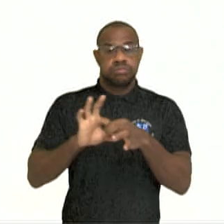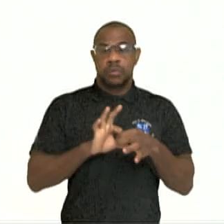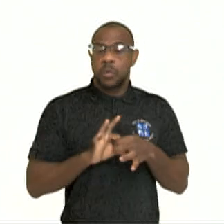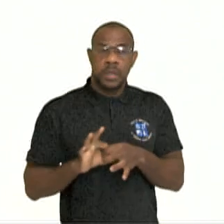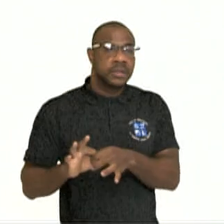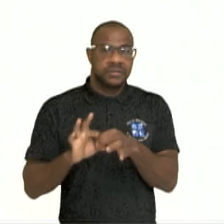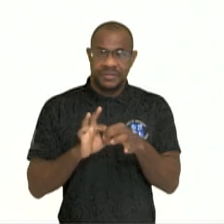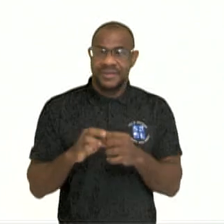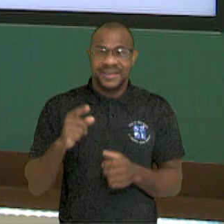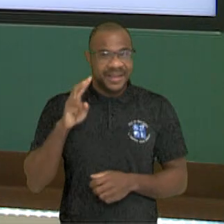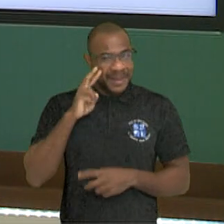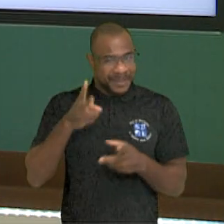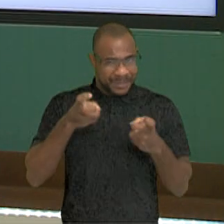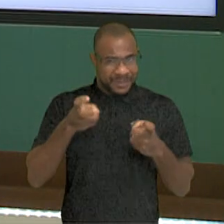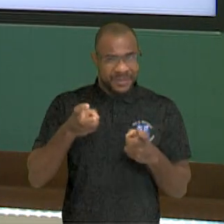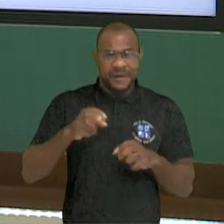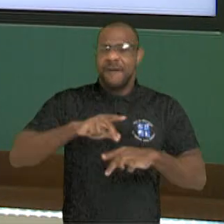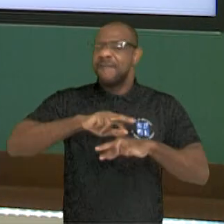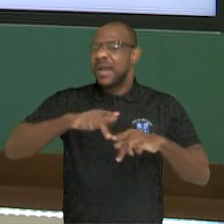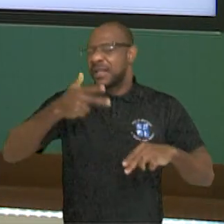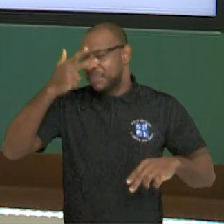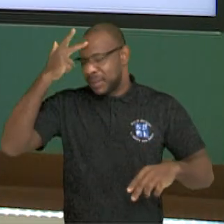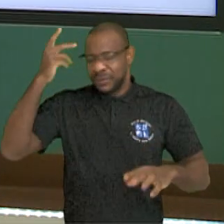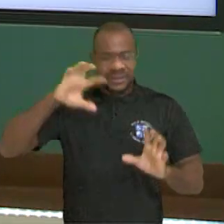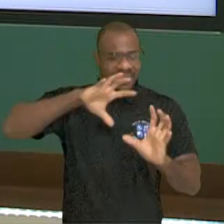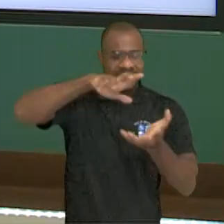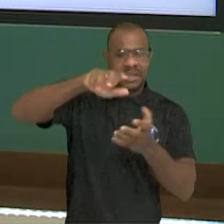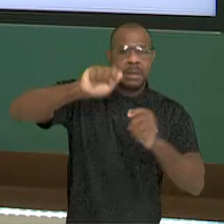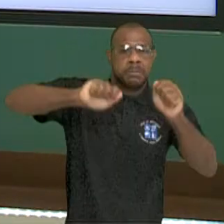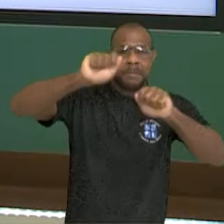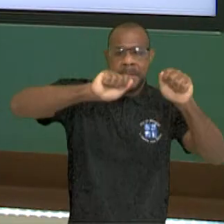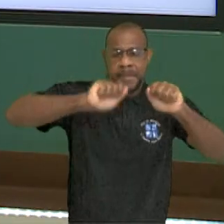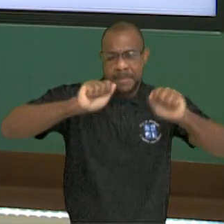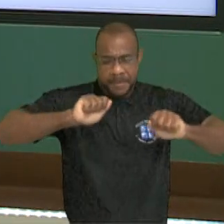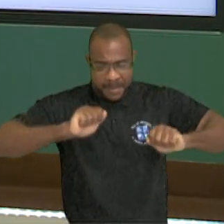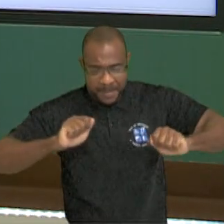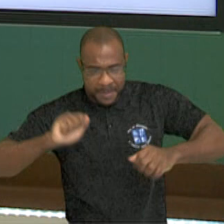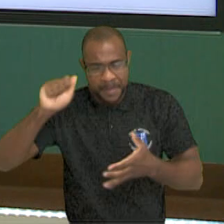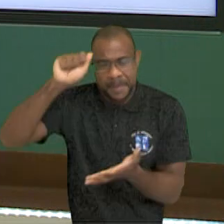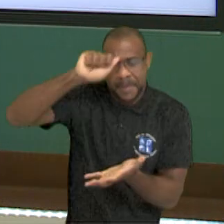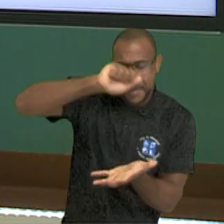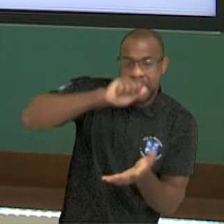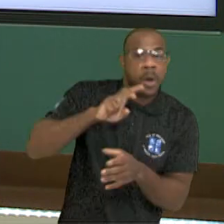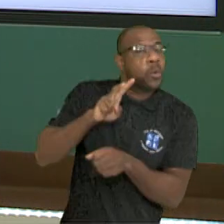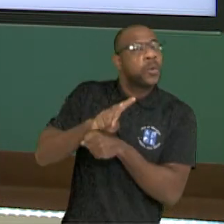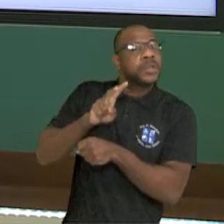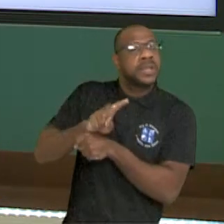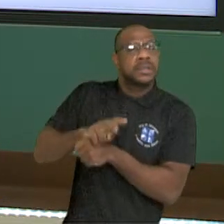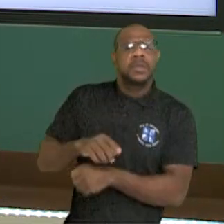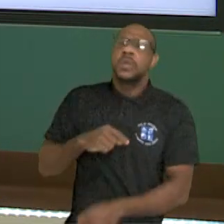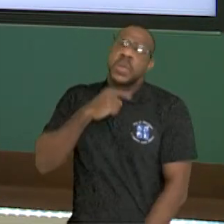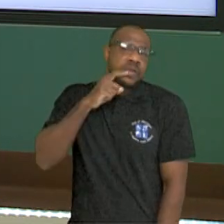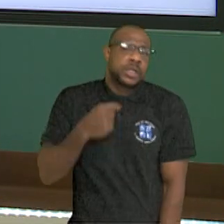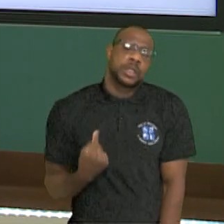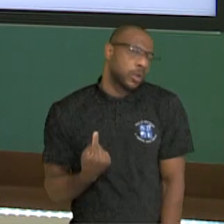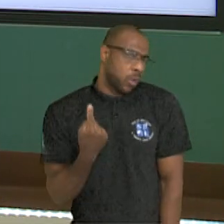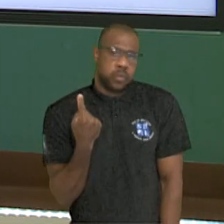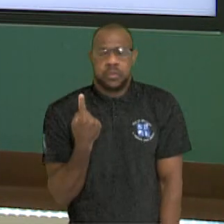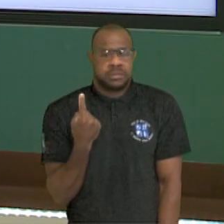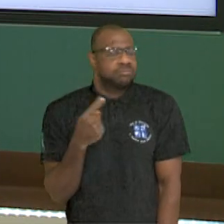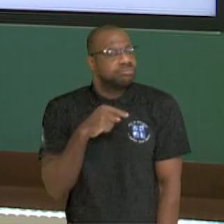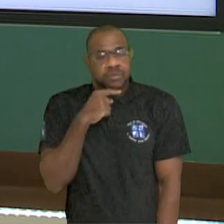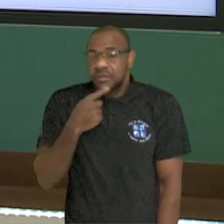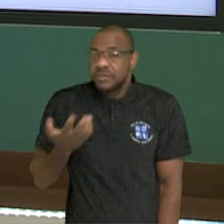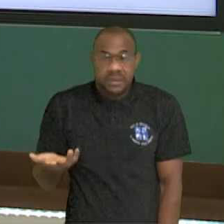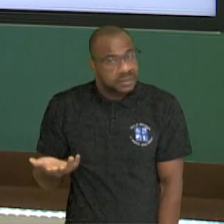várias pessoas participando ali? Não adianta uma, duas, tem que ter um grupo muito grande de pessoas agindo, né, no sentido